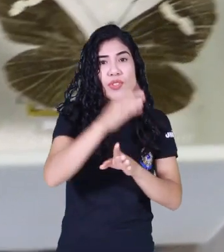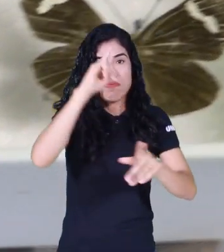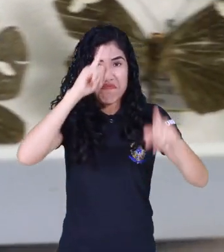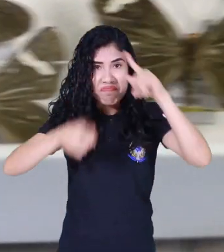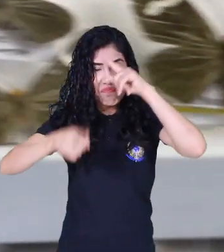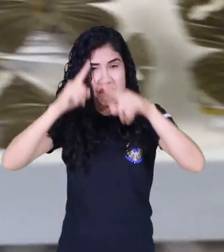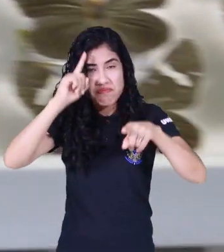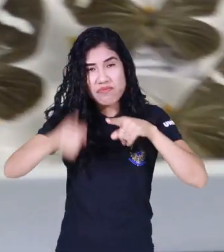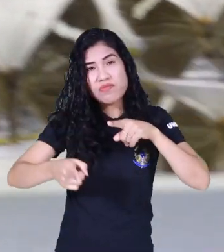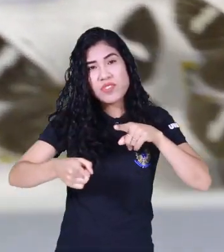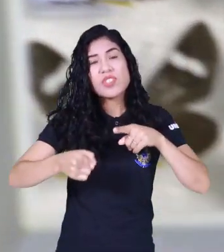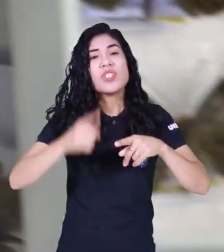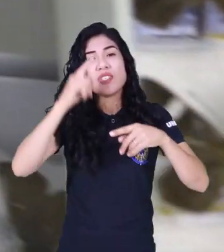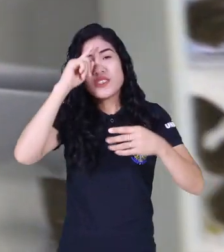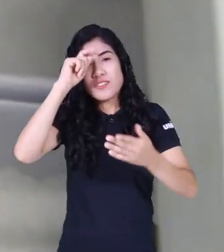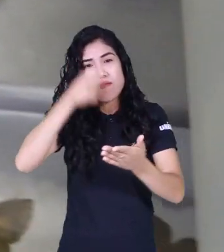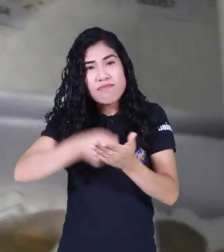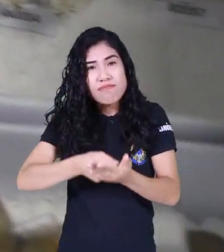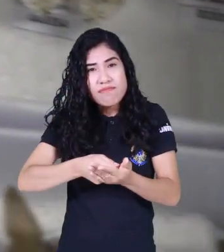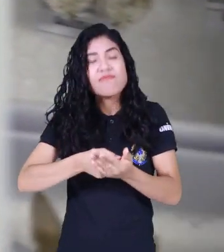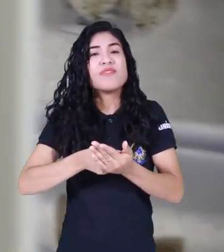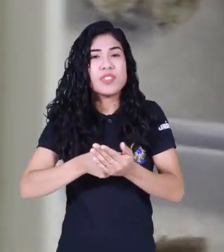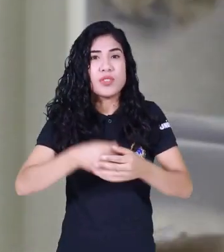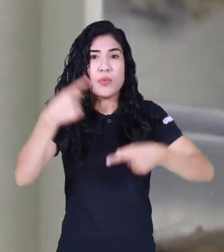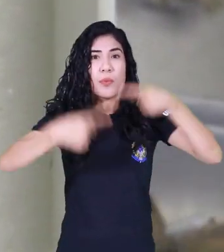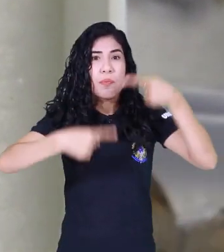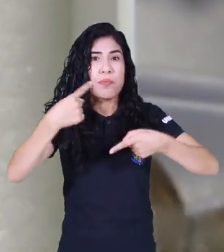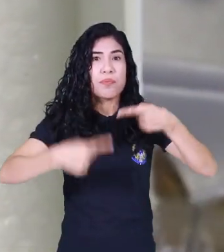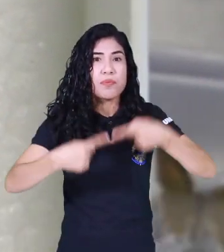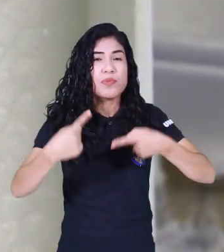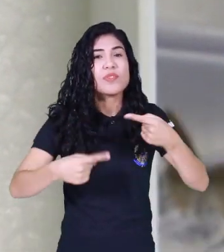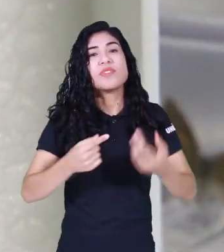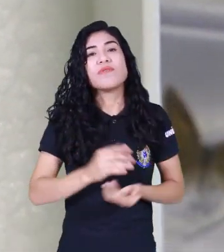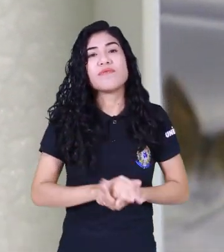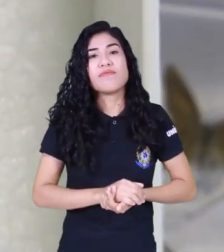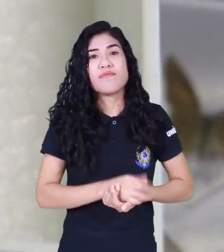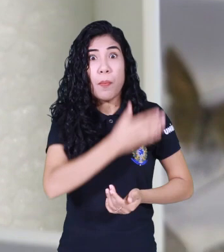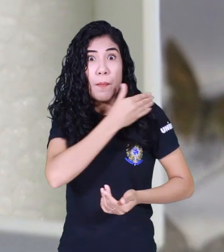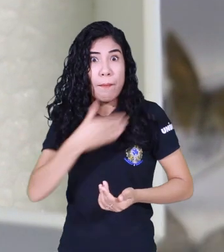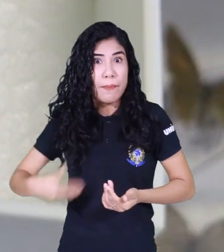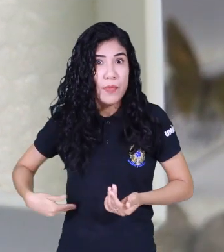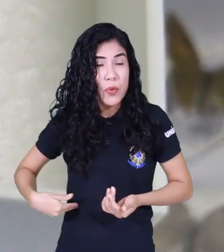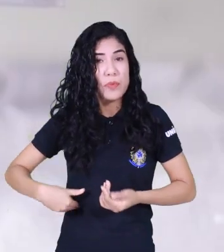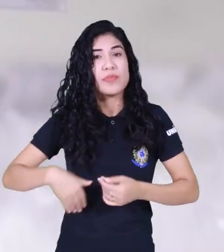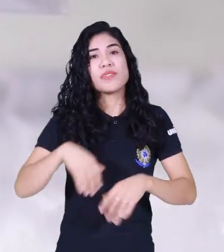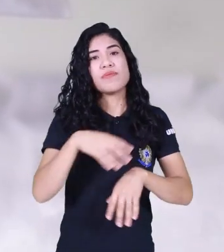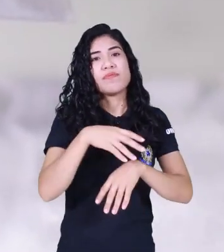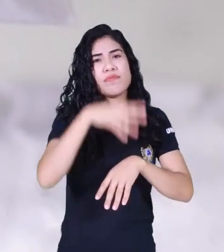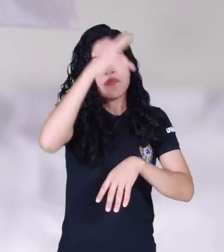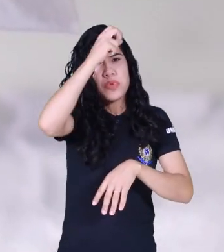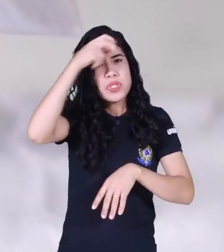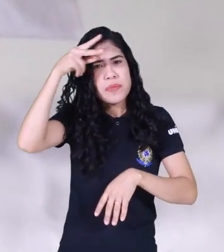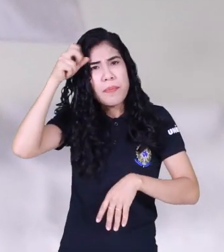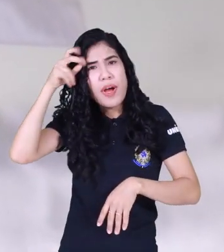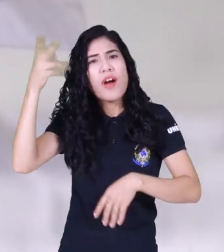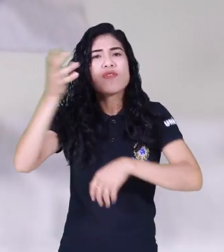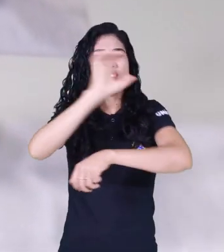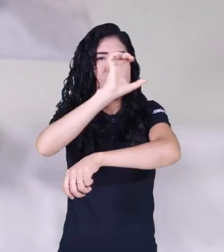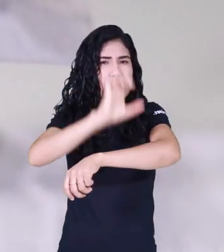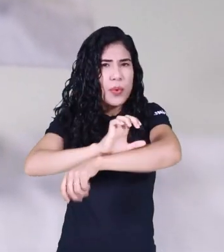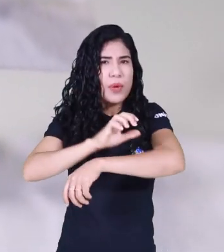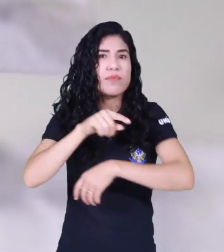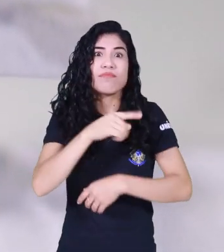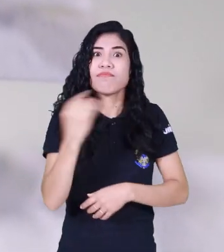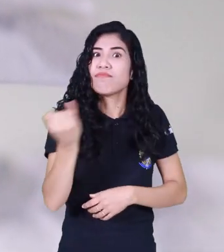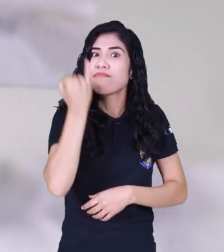de políticas públicas em biodiversidade, tanto a nível nacional, estadual, municipal e regional. É um importante repositório de informações